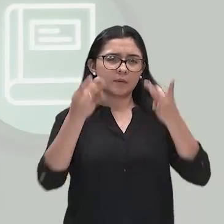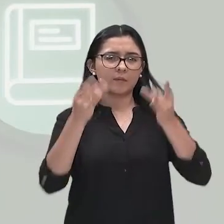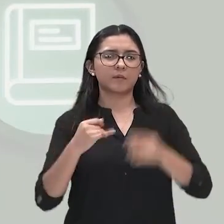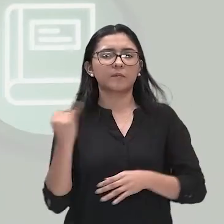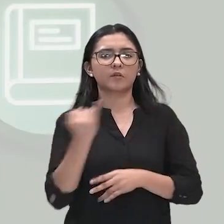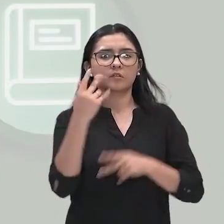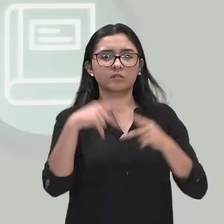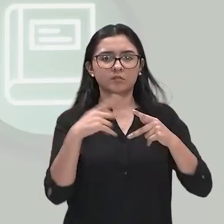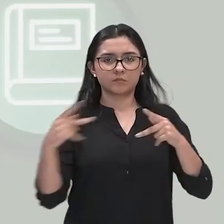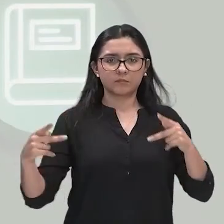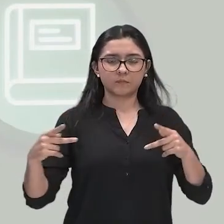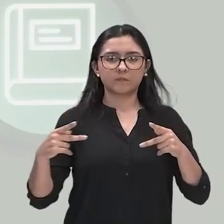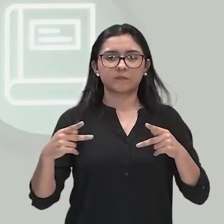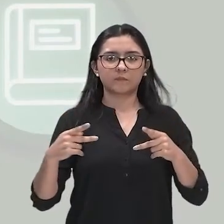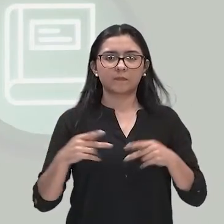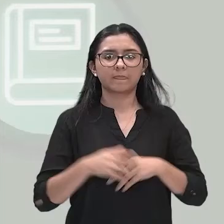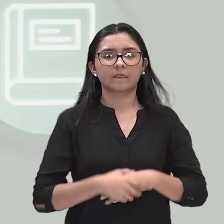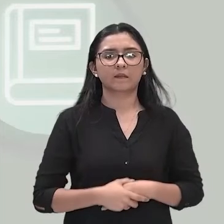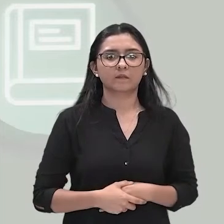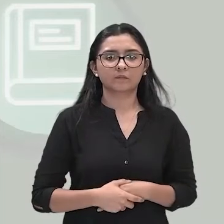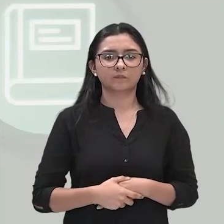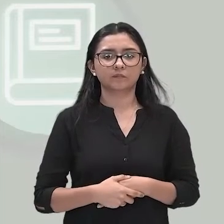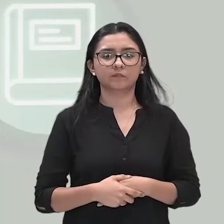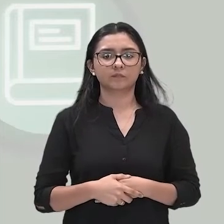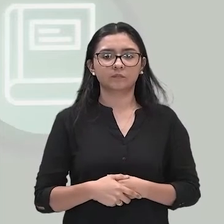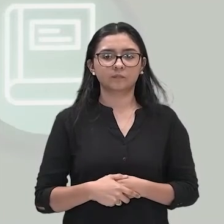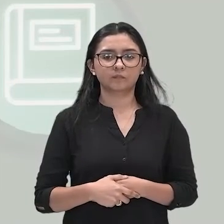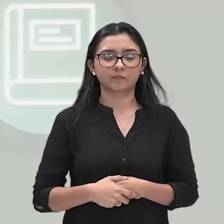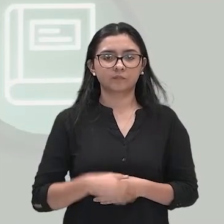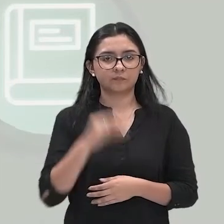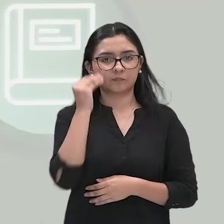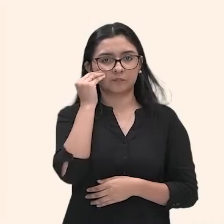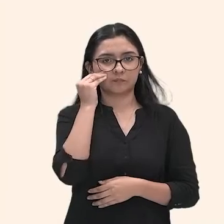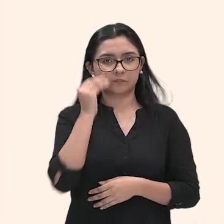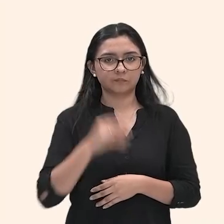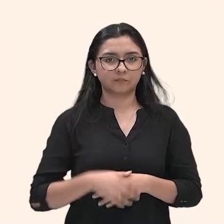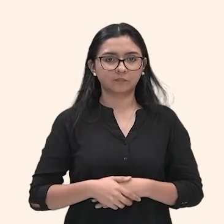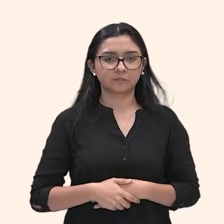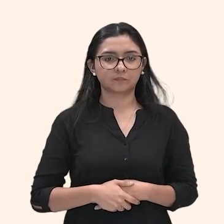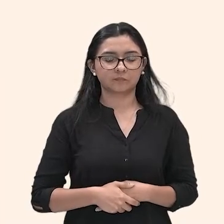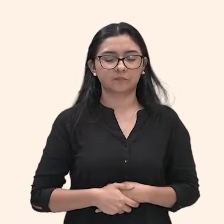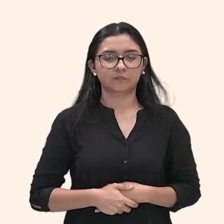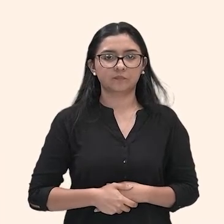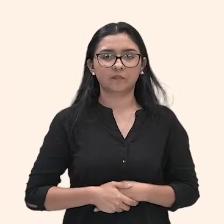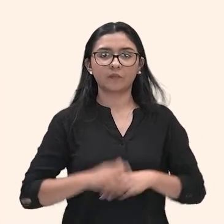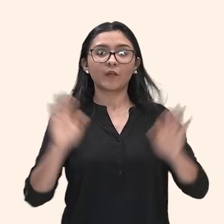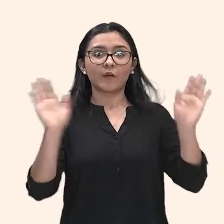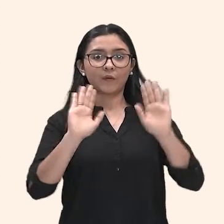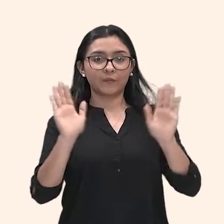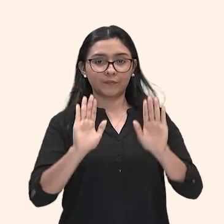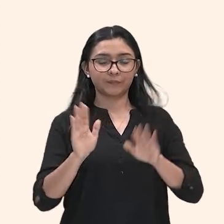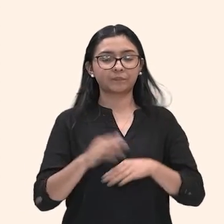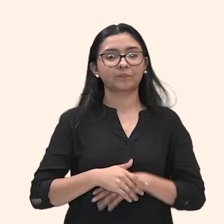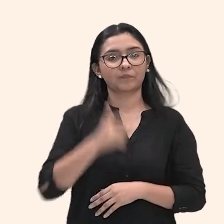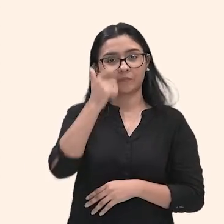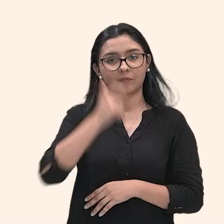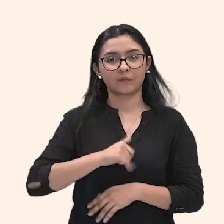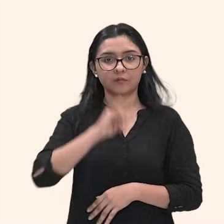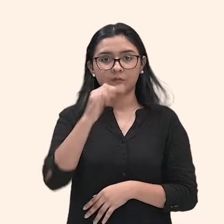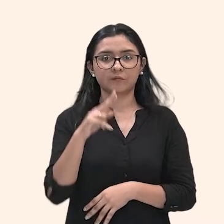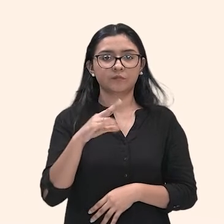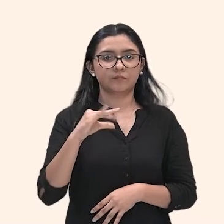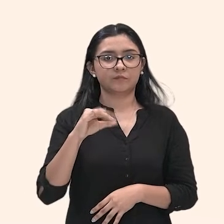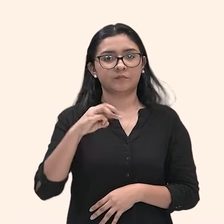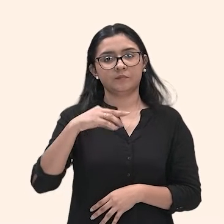das proteínas na construção muscular, tá bom? Então, dá uma olhadinha. Oi, gente! Eu sou Jucimara Brito, professora